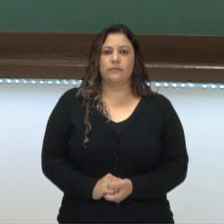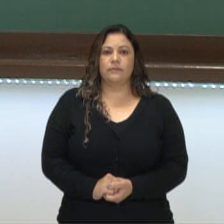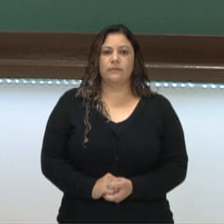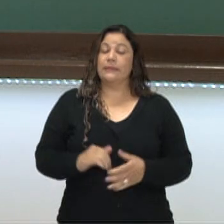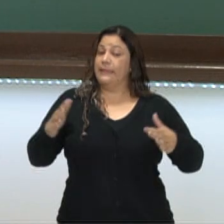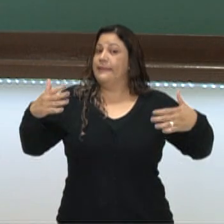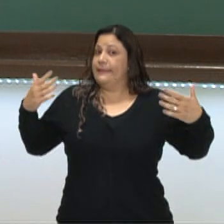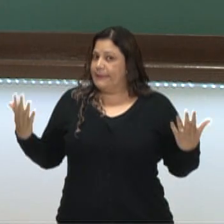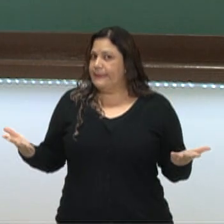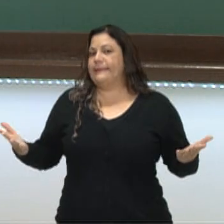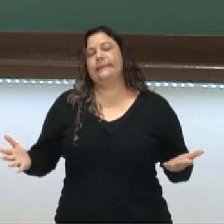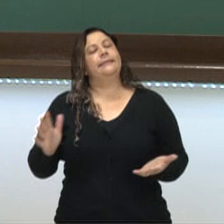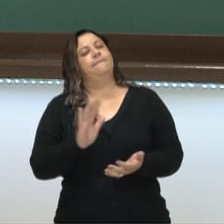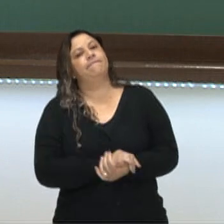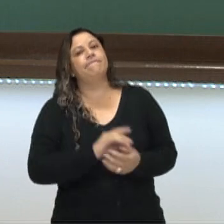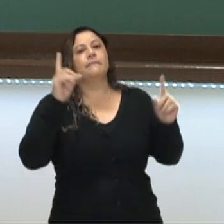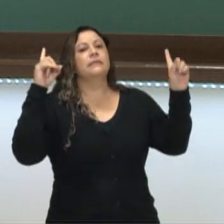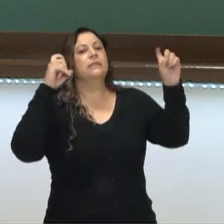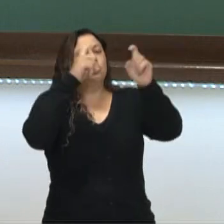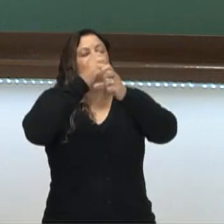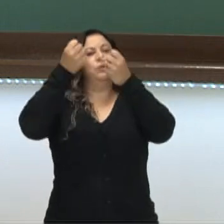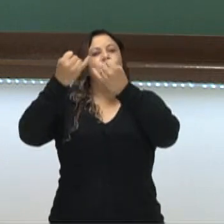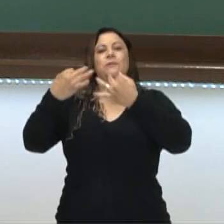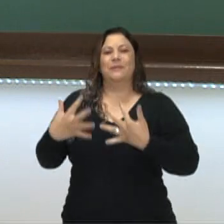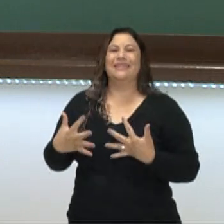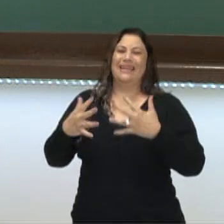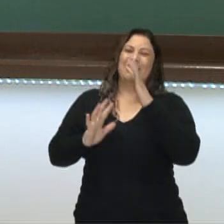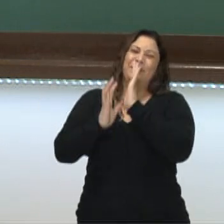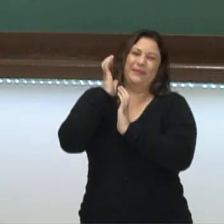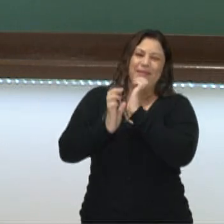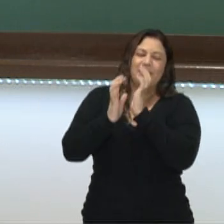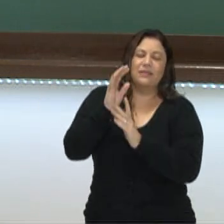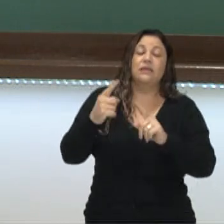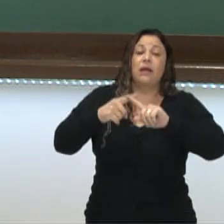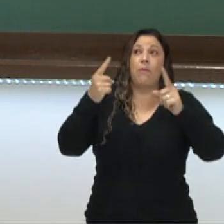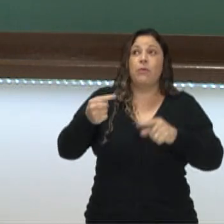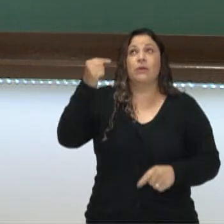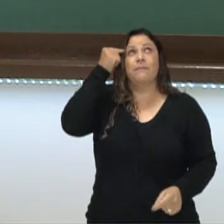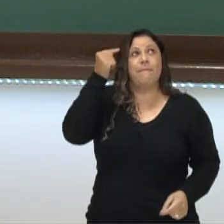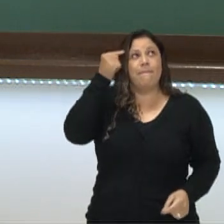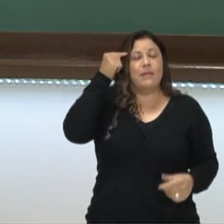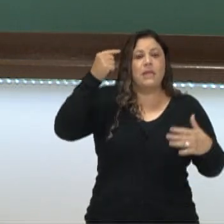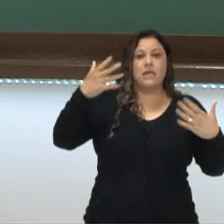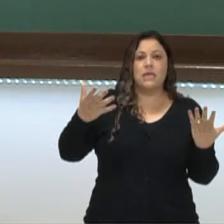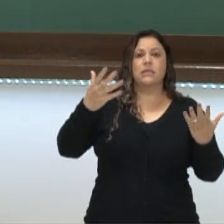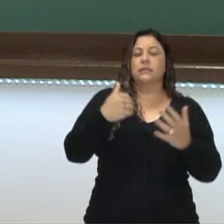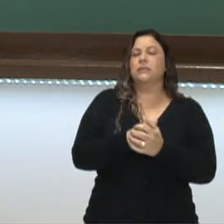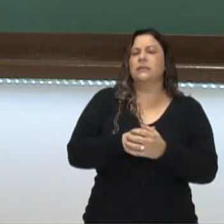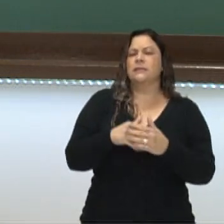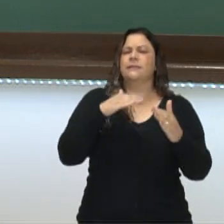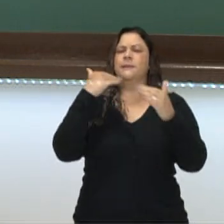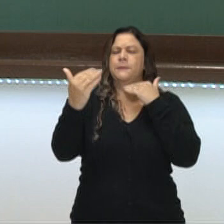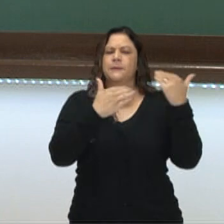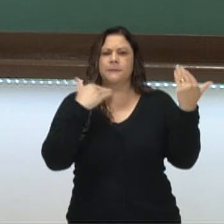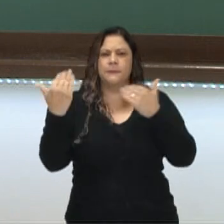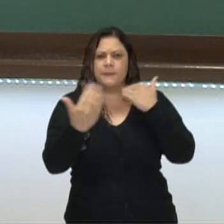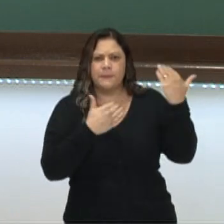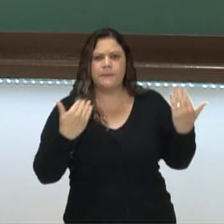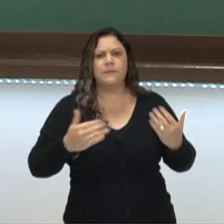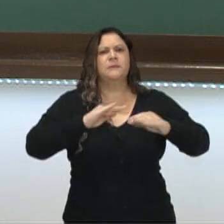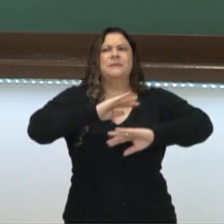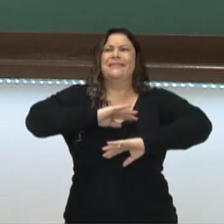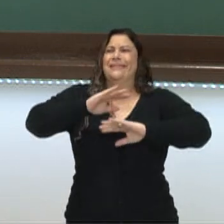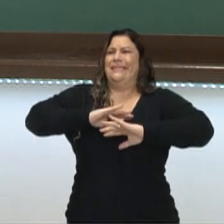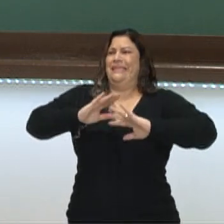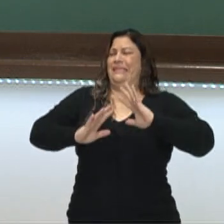E então, galerinha, é difícil falar desse conflito, né? Porque quando a gente pensa de vidas sendo perdidas, numa situação